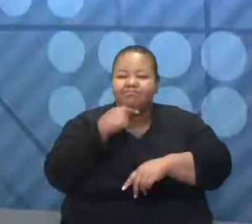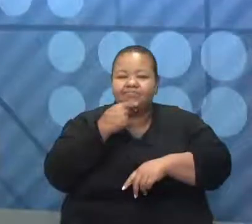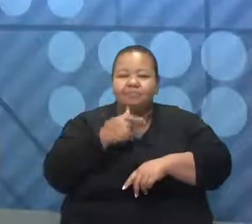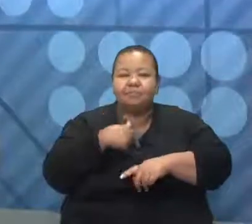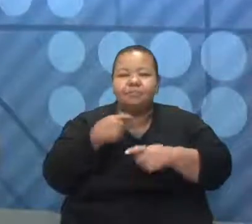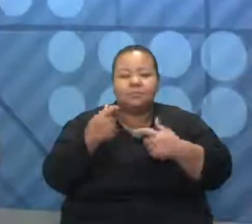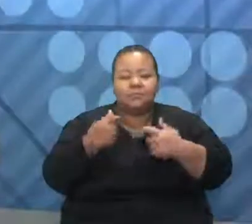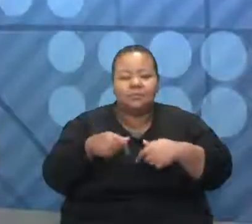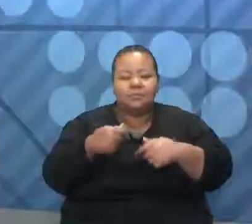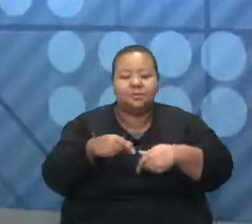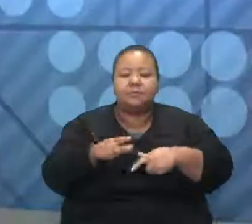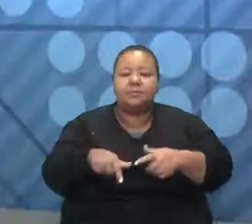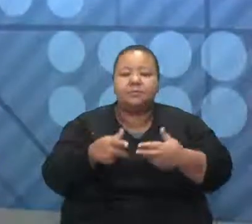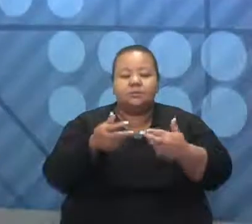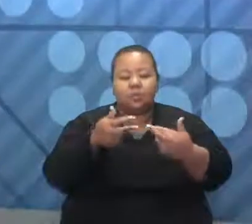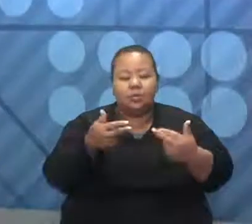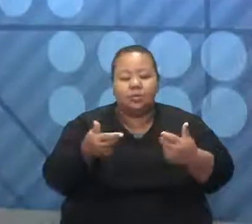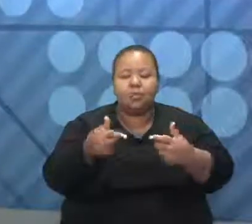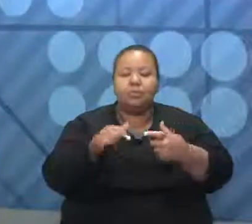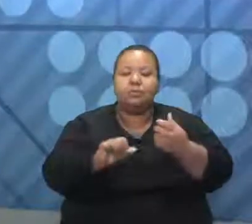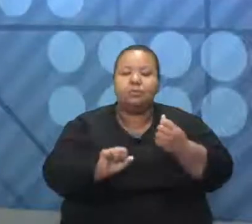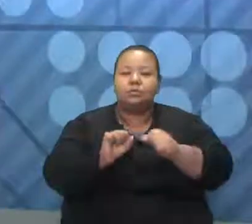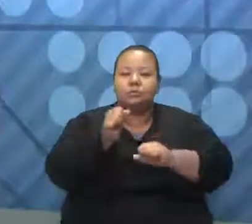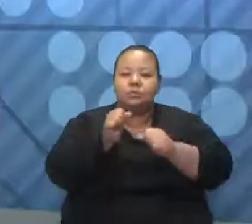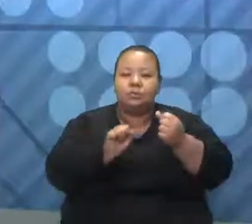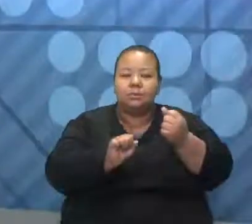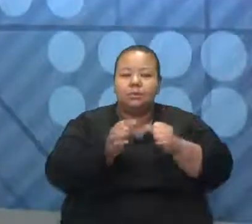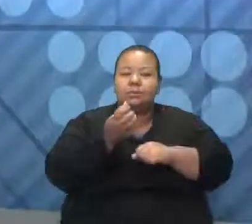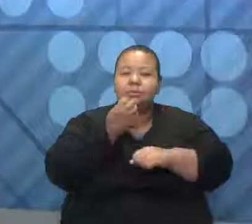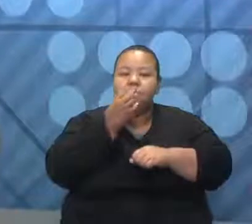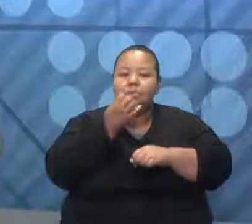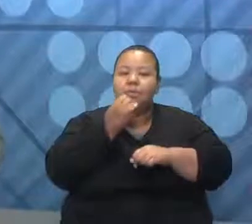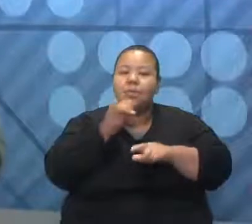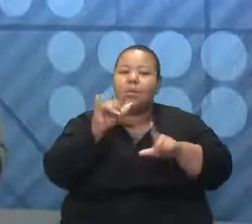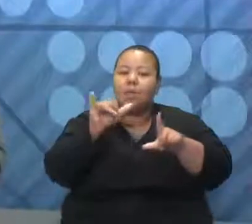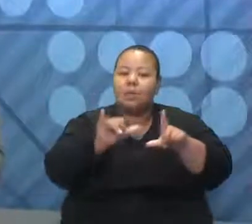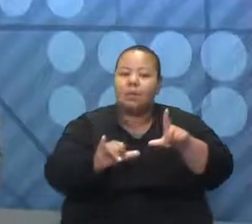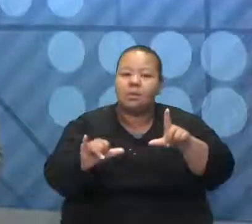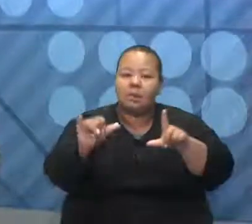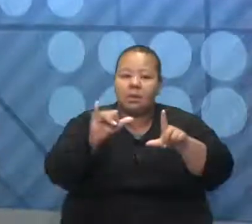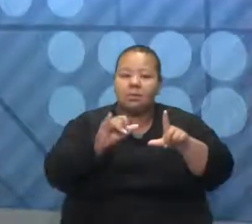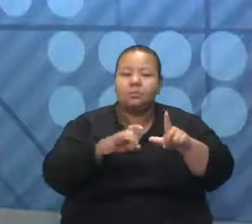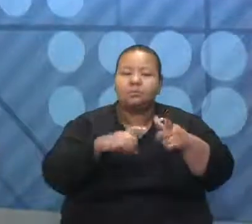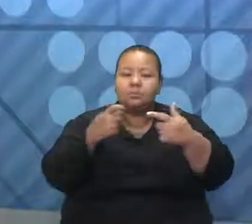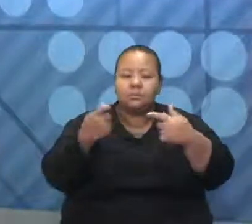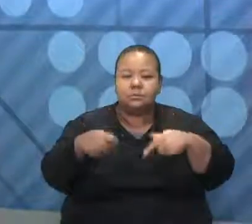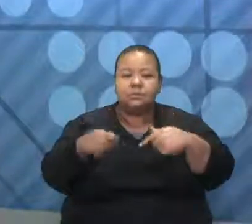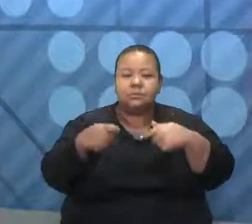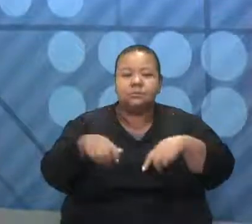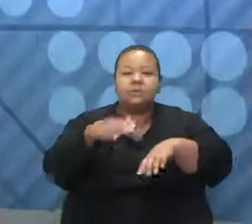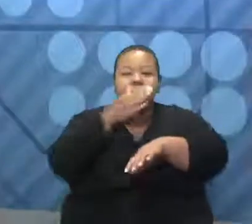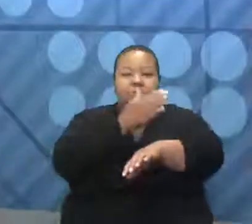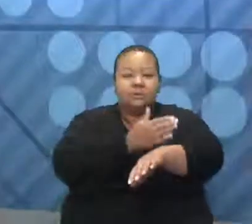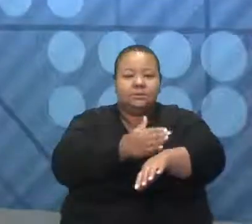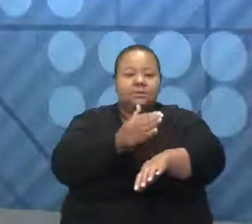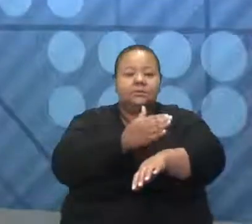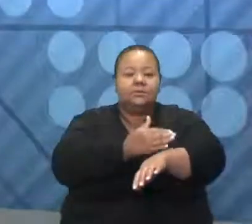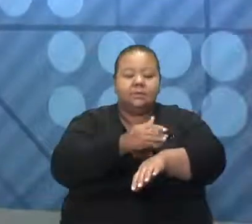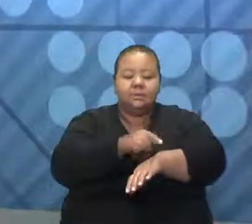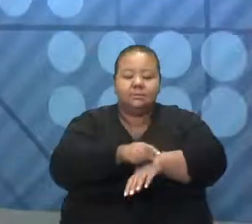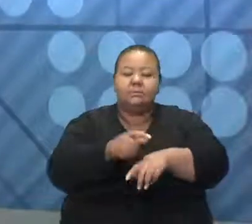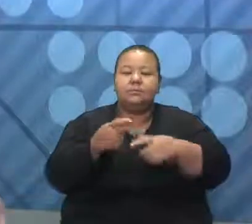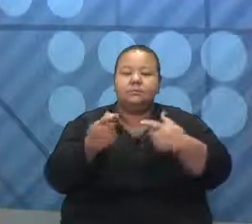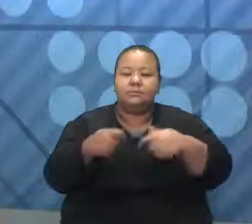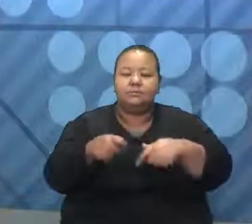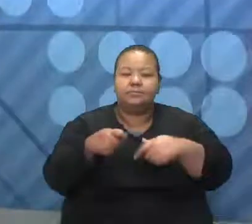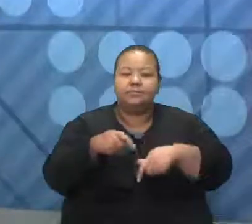preciso ter recursos, eu preciso ter equipamentos, eu preciso ter um bom layout, eu preciso ter treinamento com essas pessoas, elas precisam estar